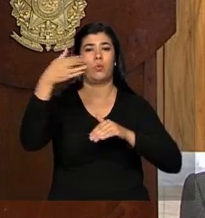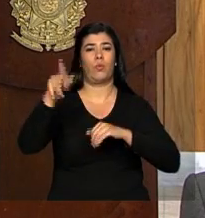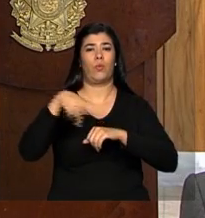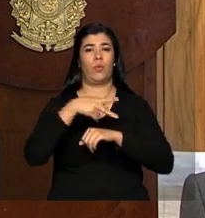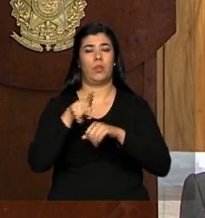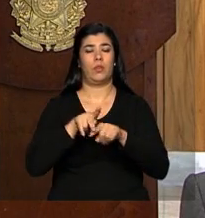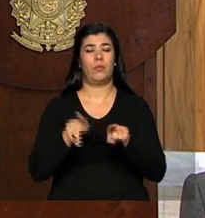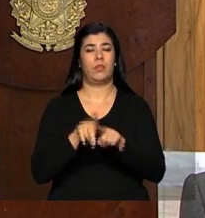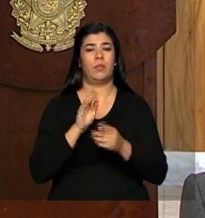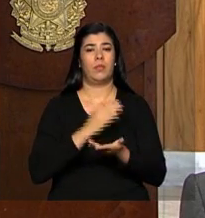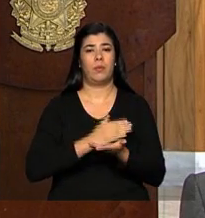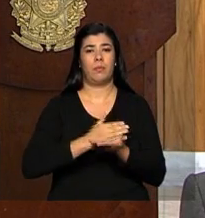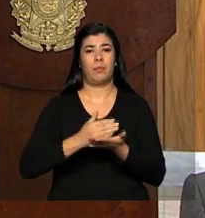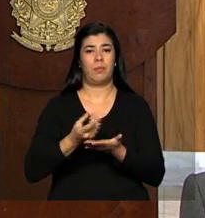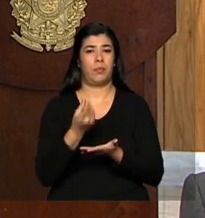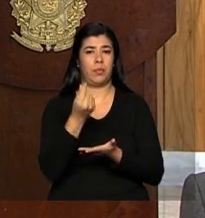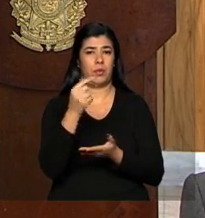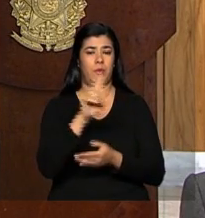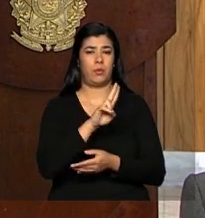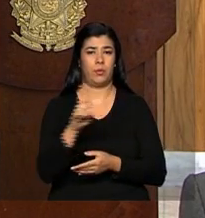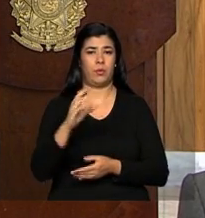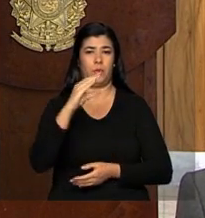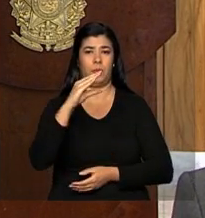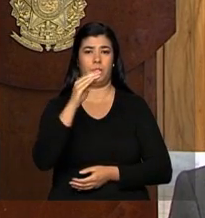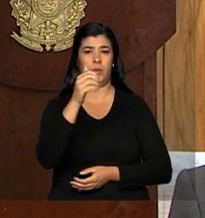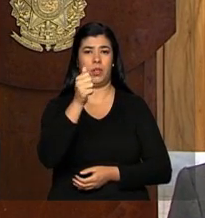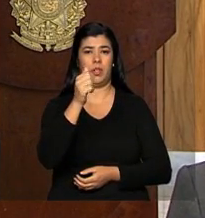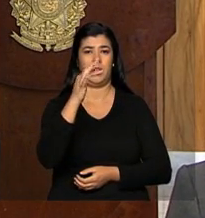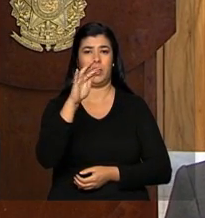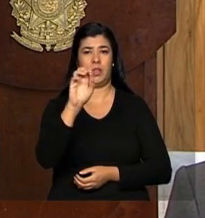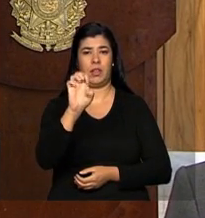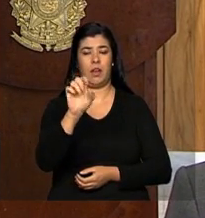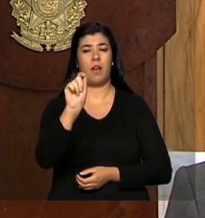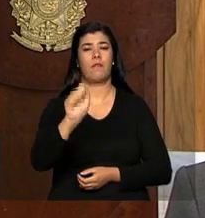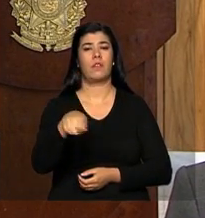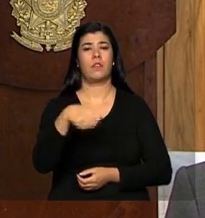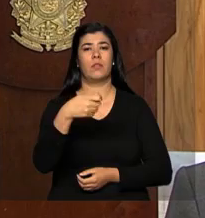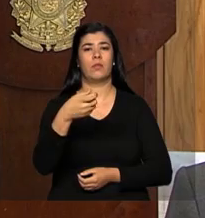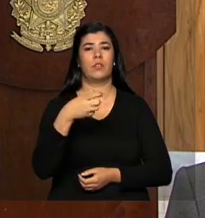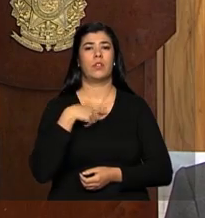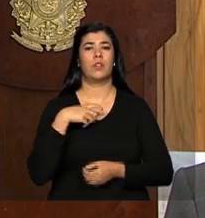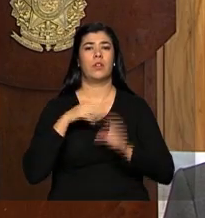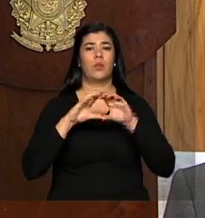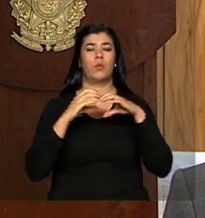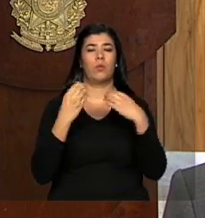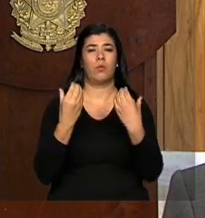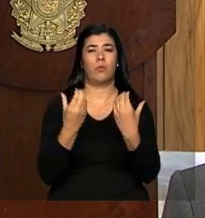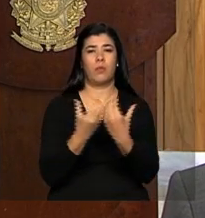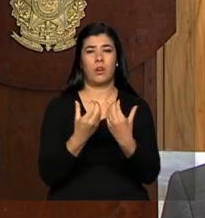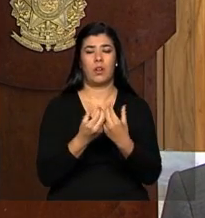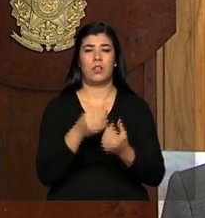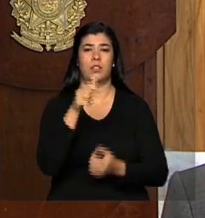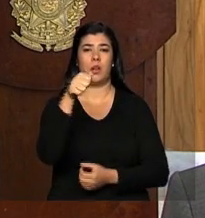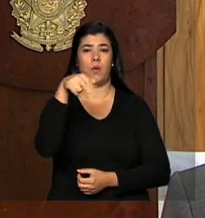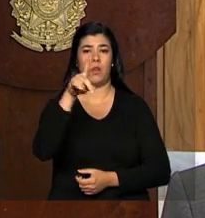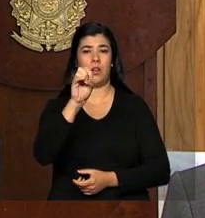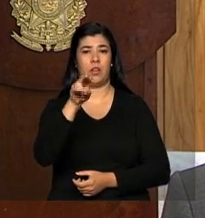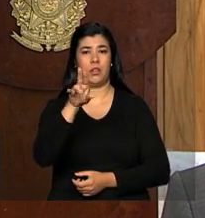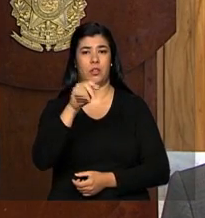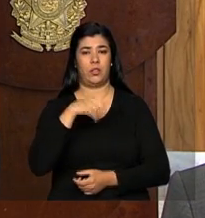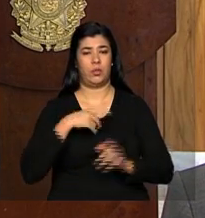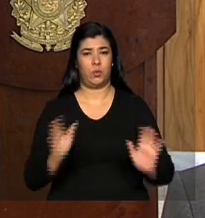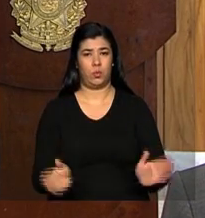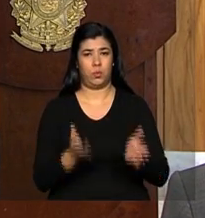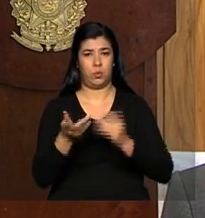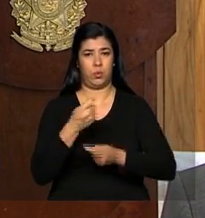e foi financiado pela CAF, a Corporação Andina de Fomento.